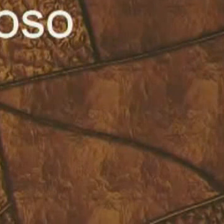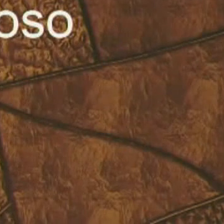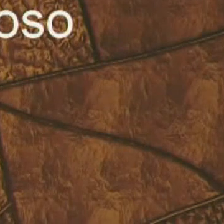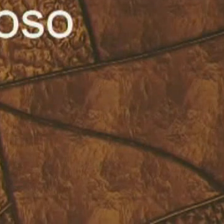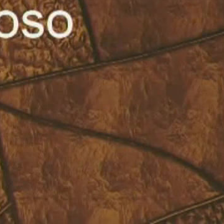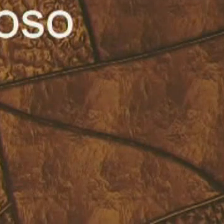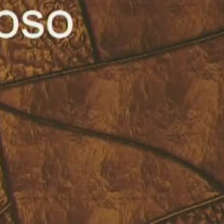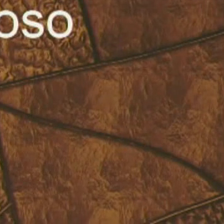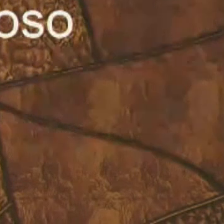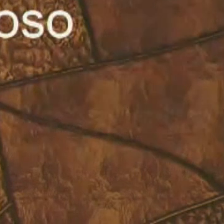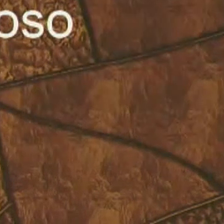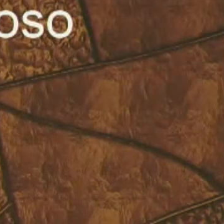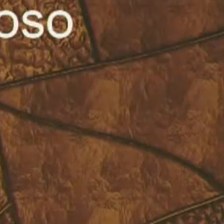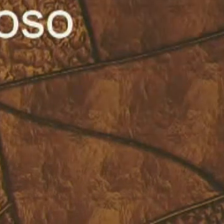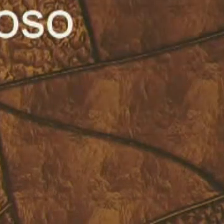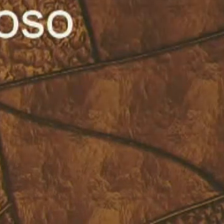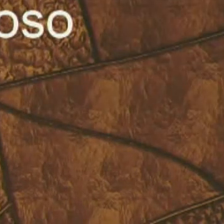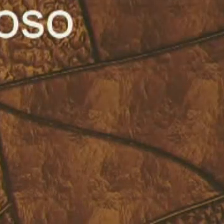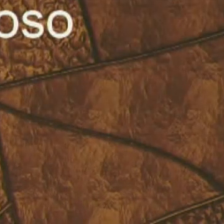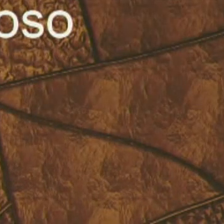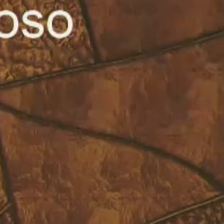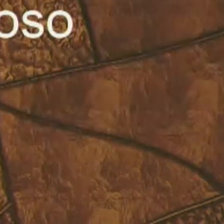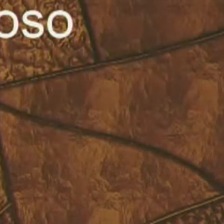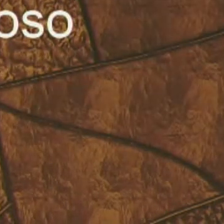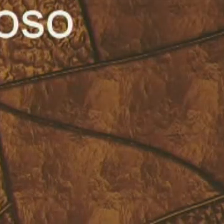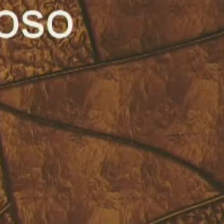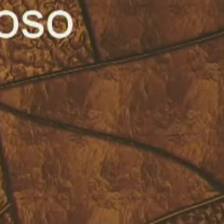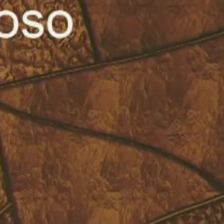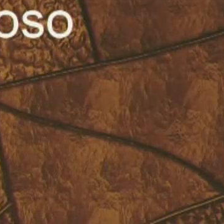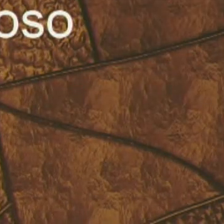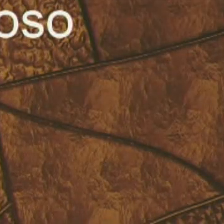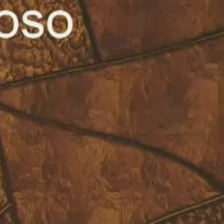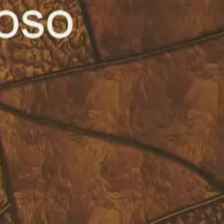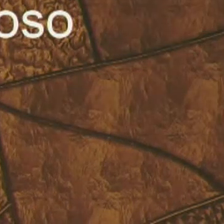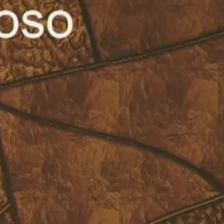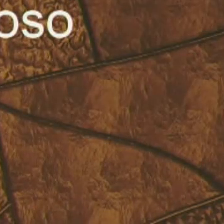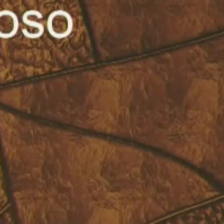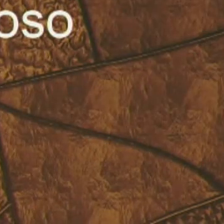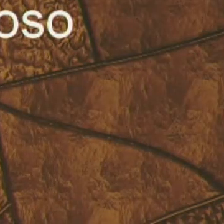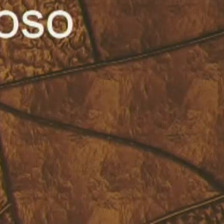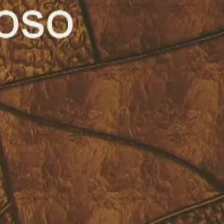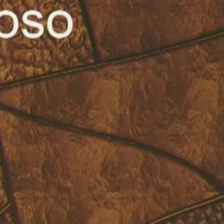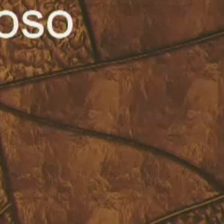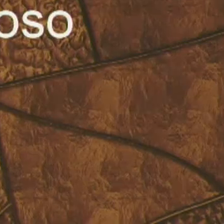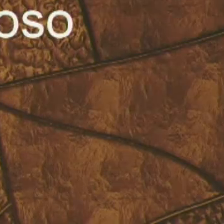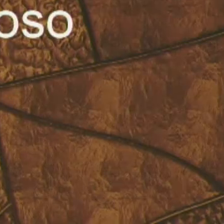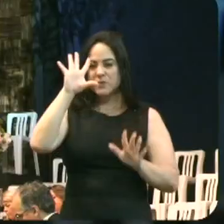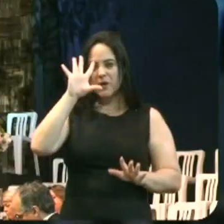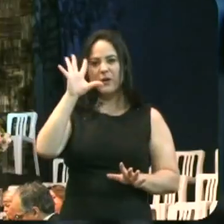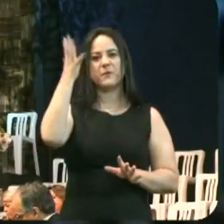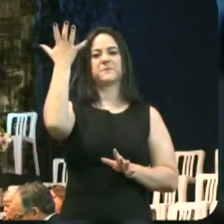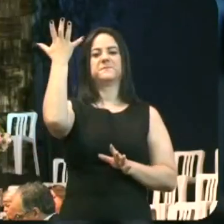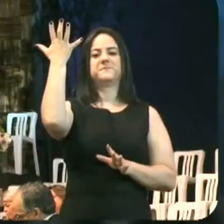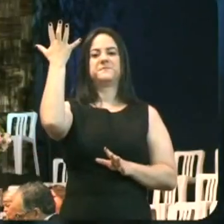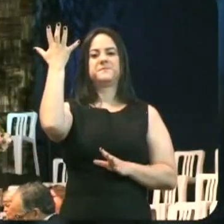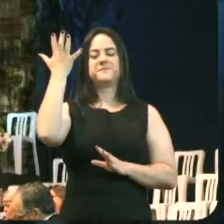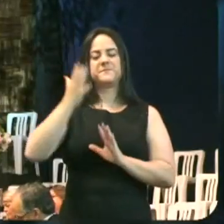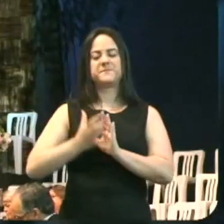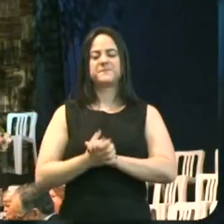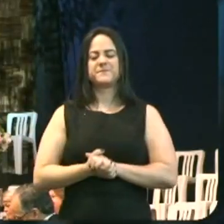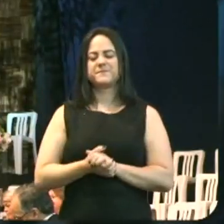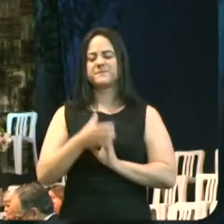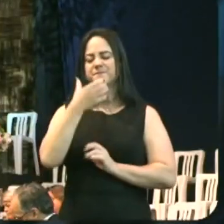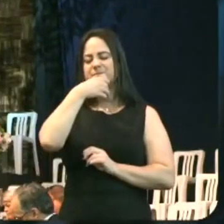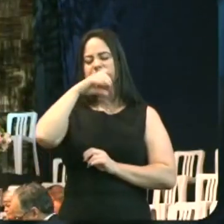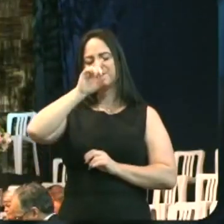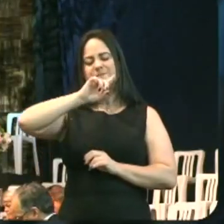grande amor, o Senhor Todo-Poderoso fará com que tudo isso aconteça. Pai